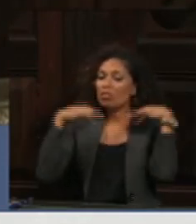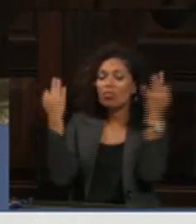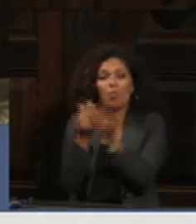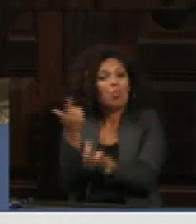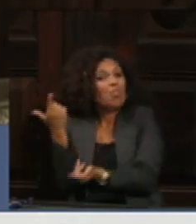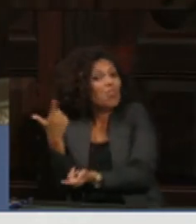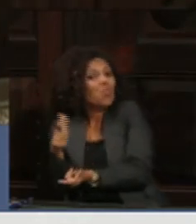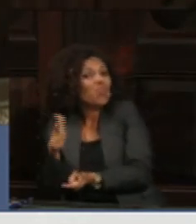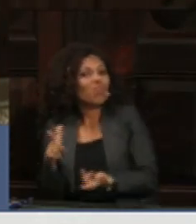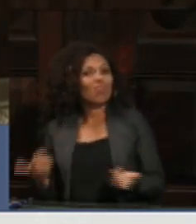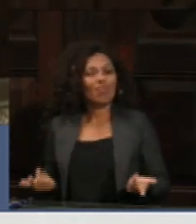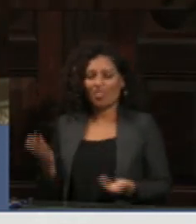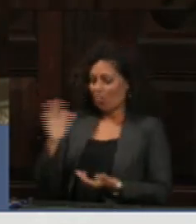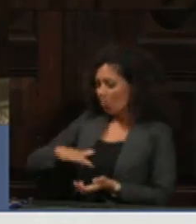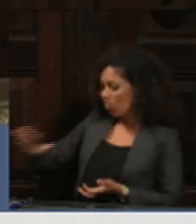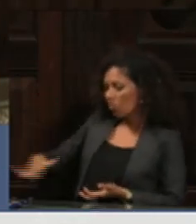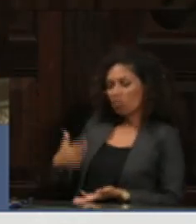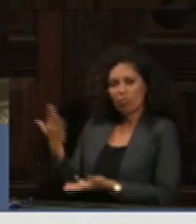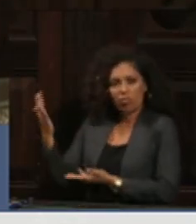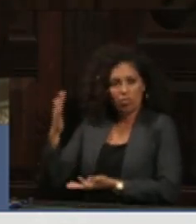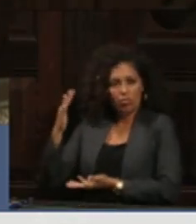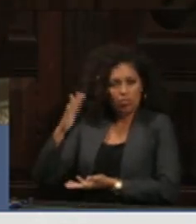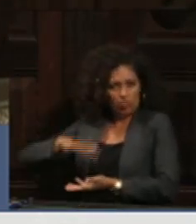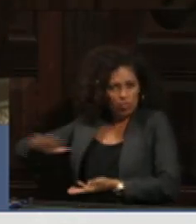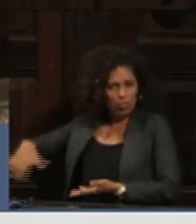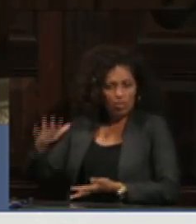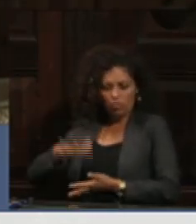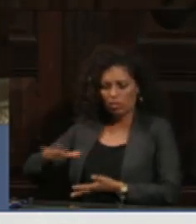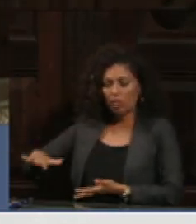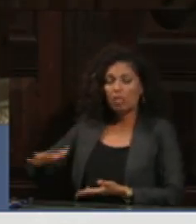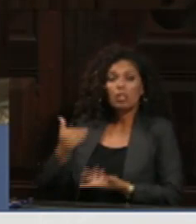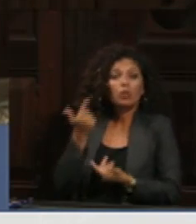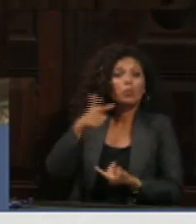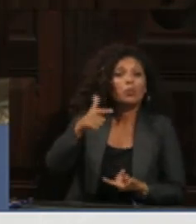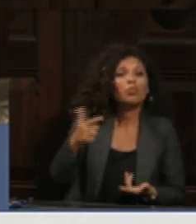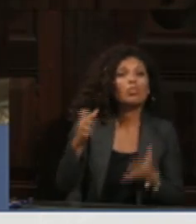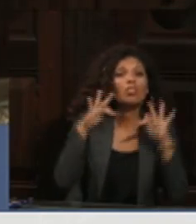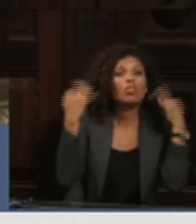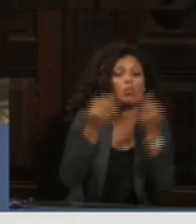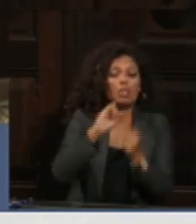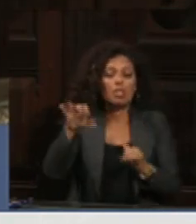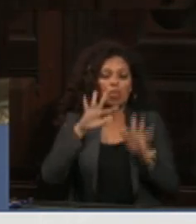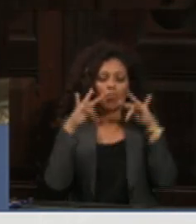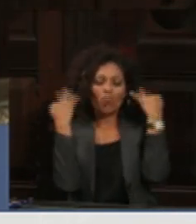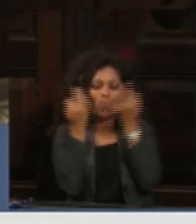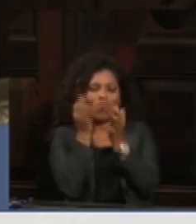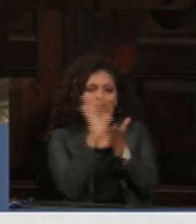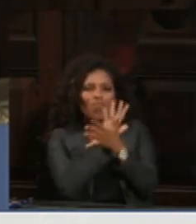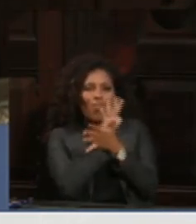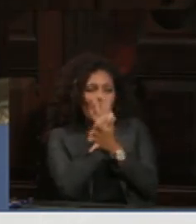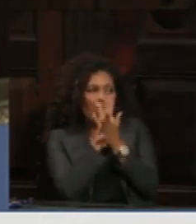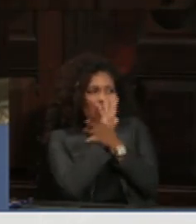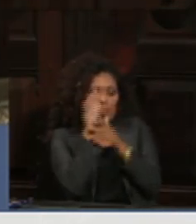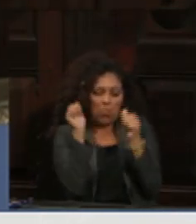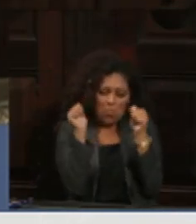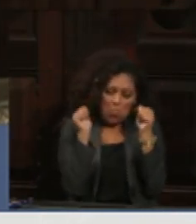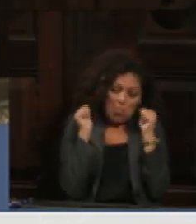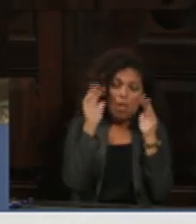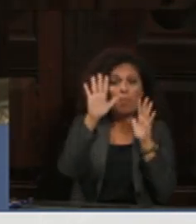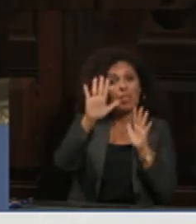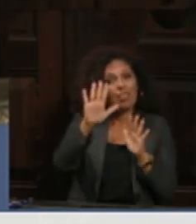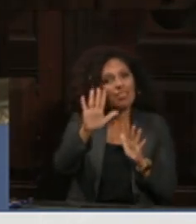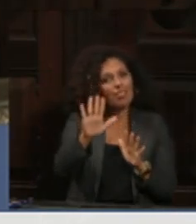existe na realidade da maioria das nossas crianças e jovens do país. E quando essa família não existe, ou até quando ela própria existe,